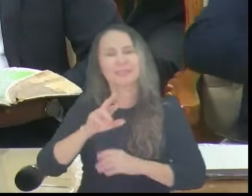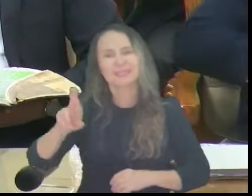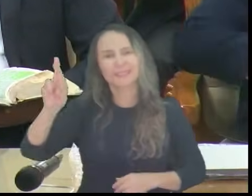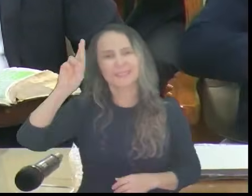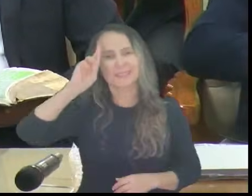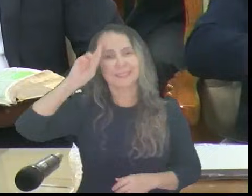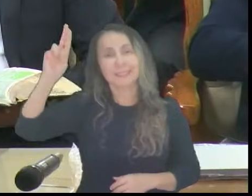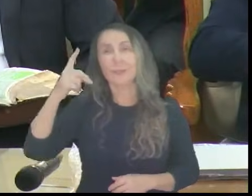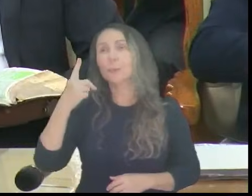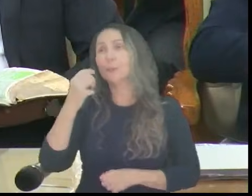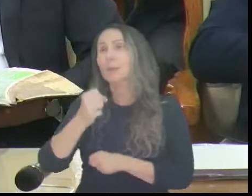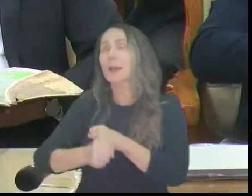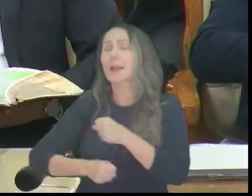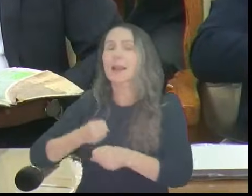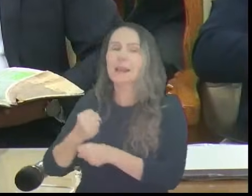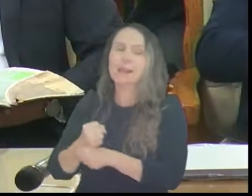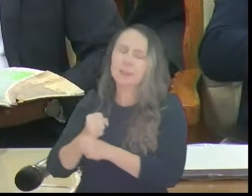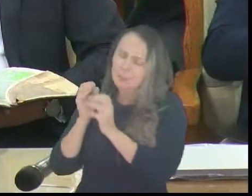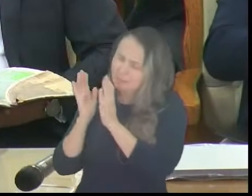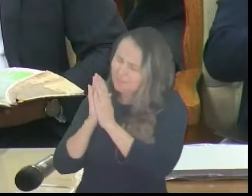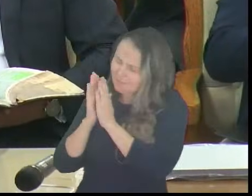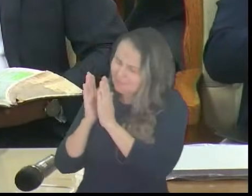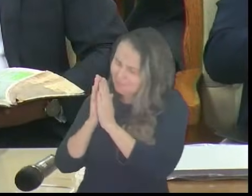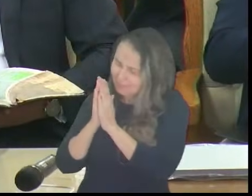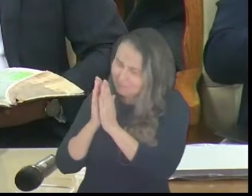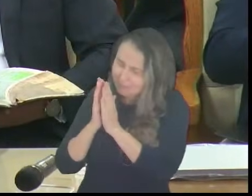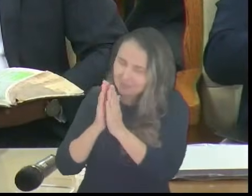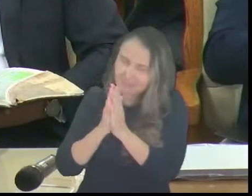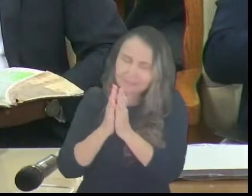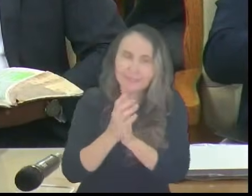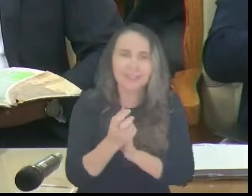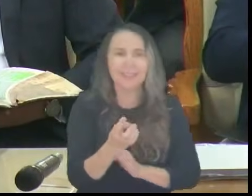Passei mais de um ano orando Isaías 35.